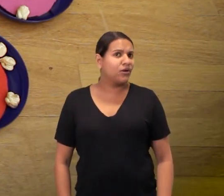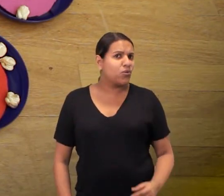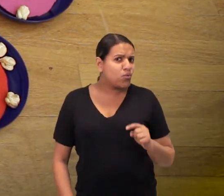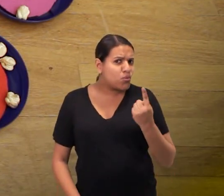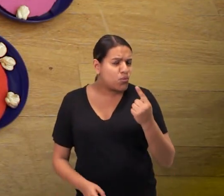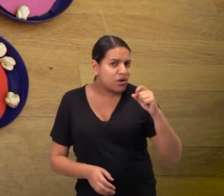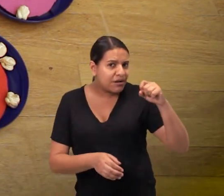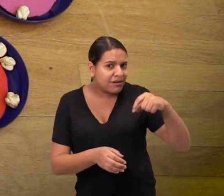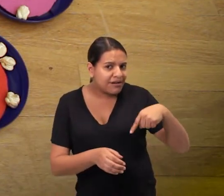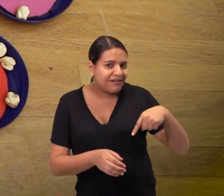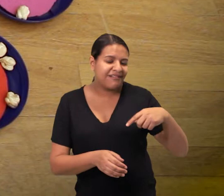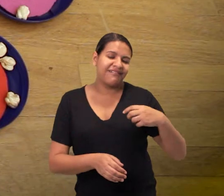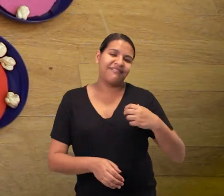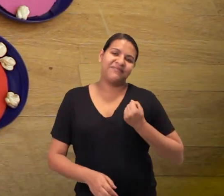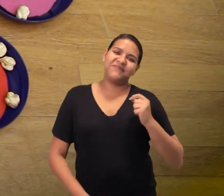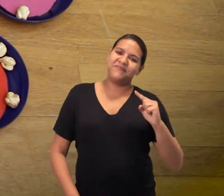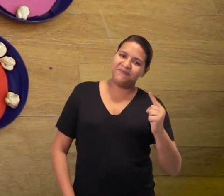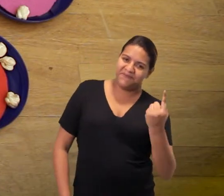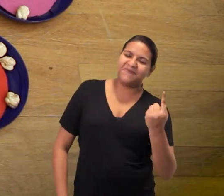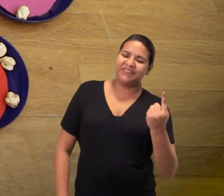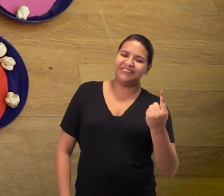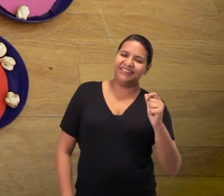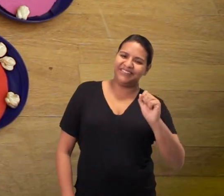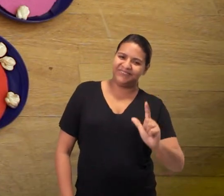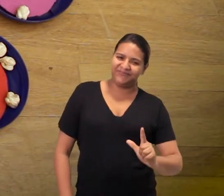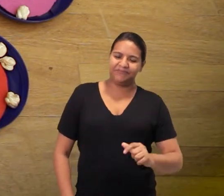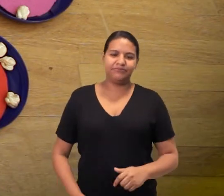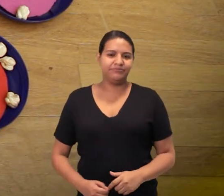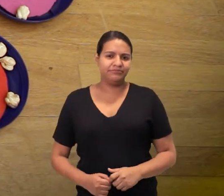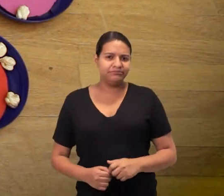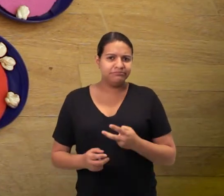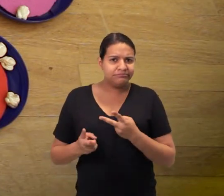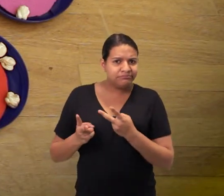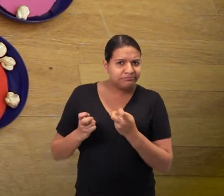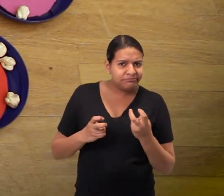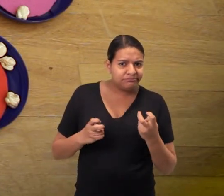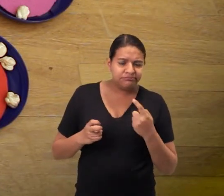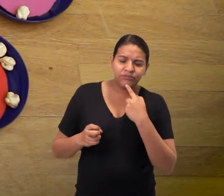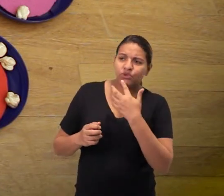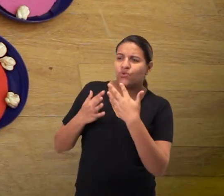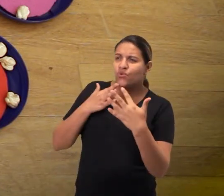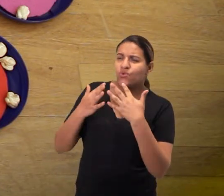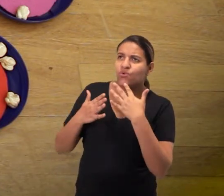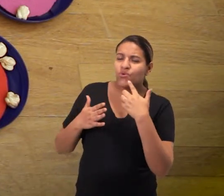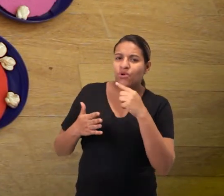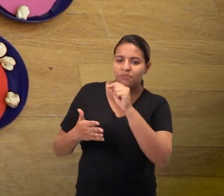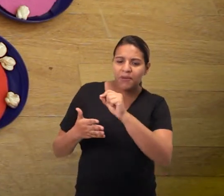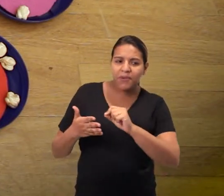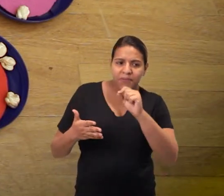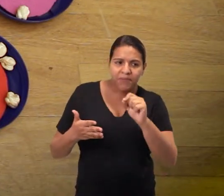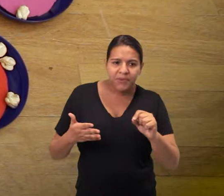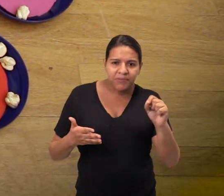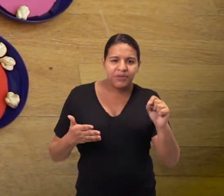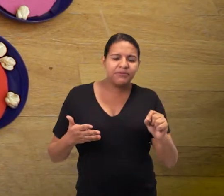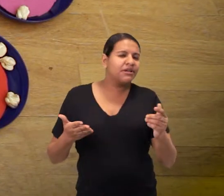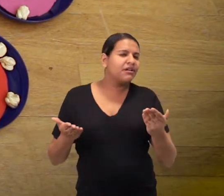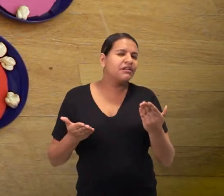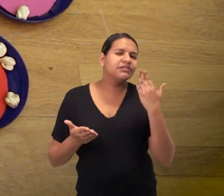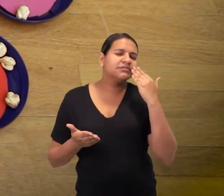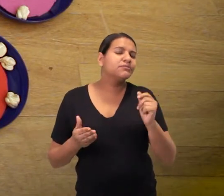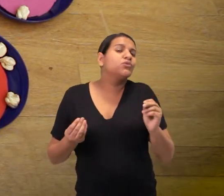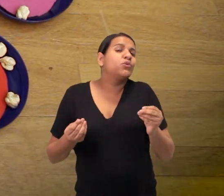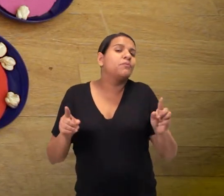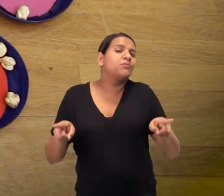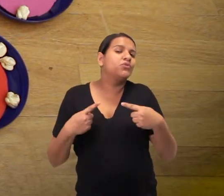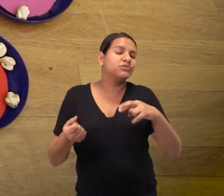E 1 na tampinha de número 1. Vocês conseguem reconhecer essa música? Eu vou tocar ela mais uma vez para